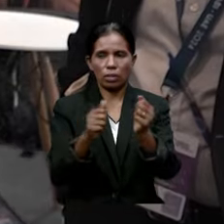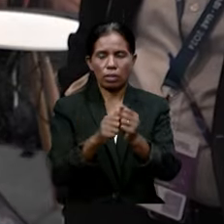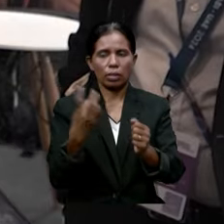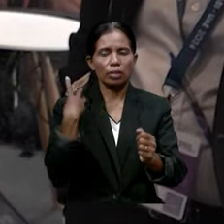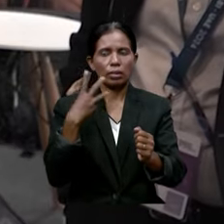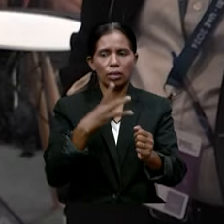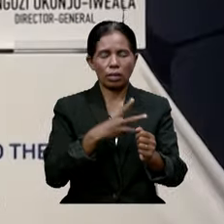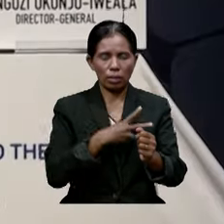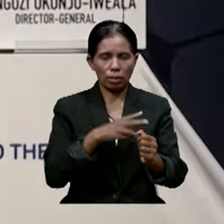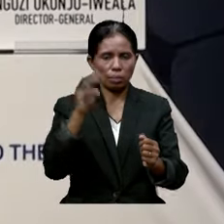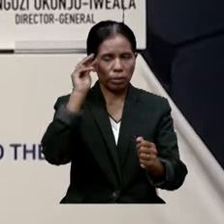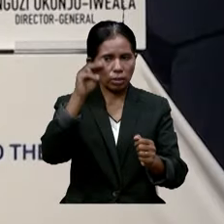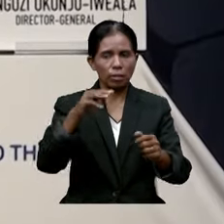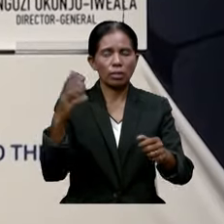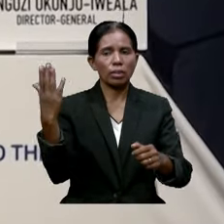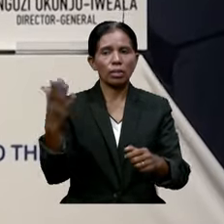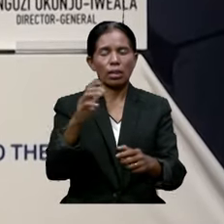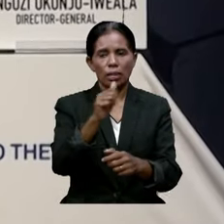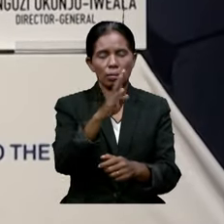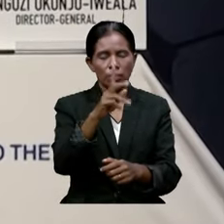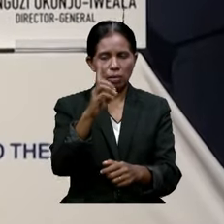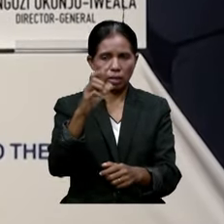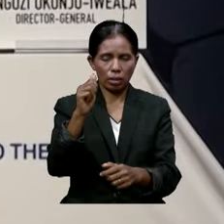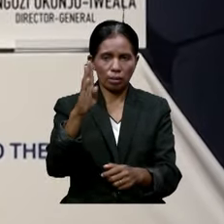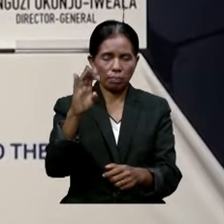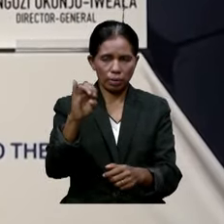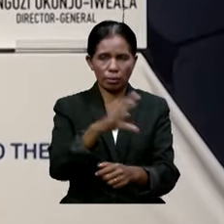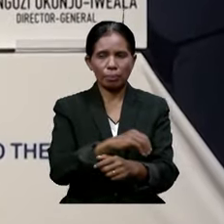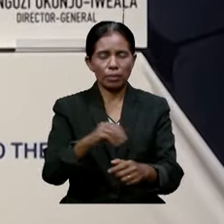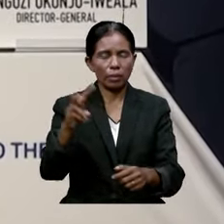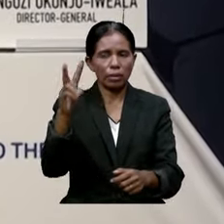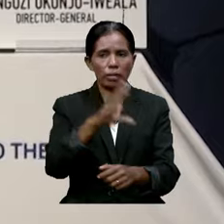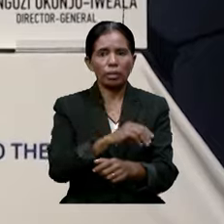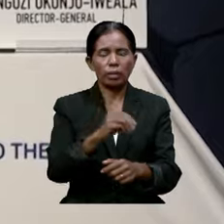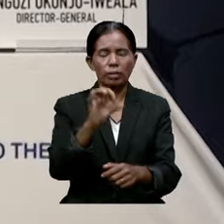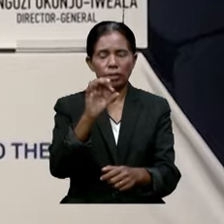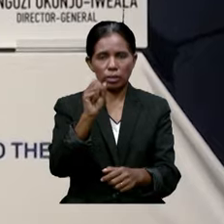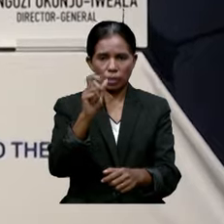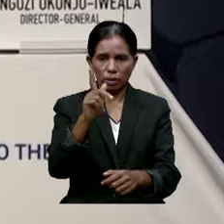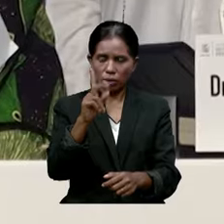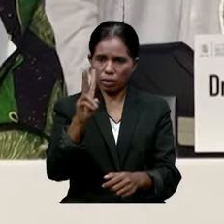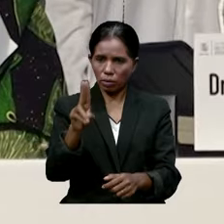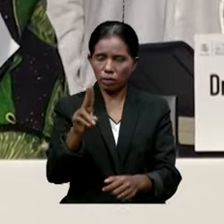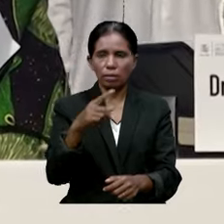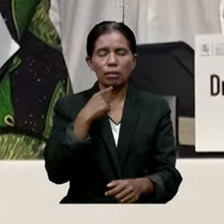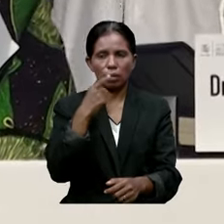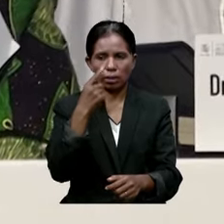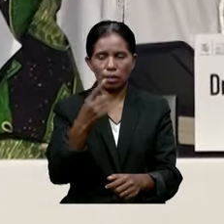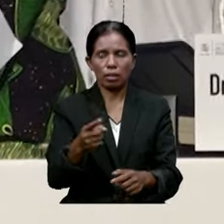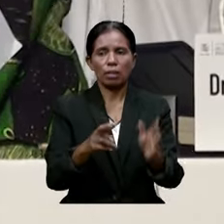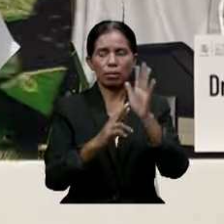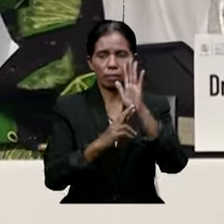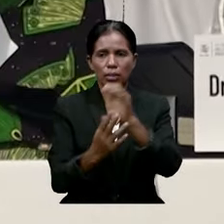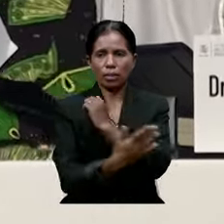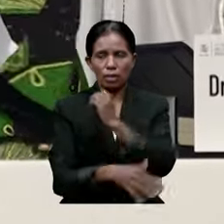itanemissão iha Genebra. Vice-Primeiro-Ministro, no Ministro Coordenador Assunto Econômico, no Ministro Turismo e no Ambiente, Francisco Albuadilai, representa a